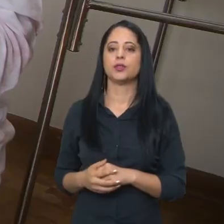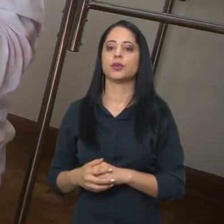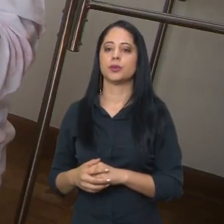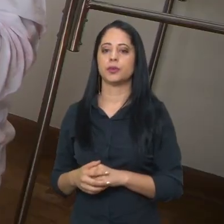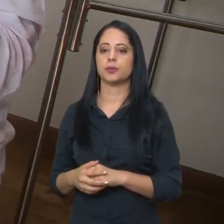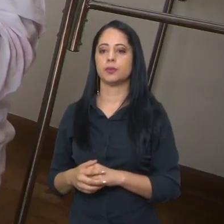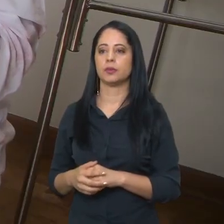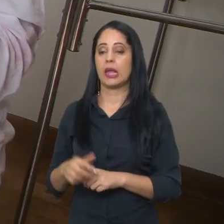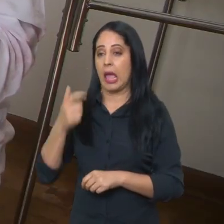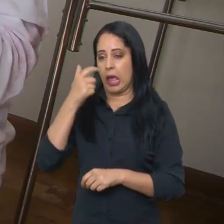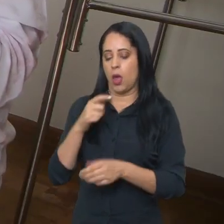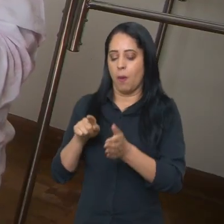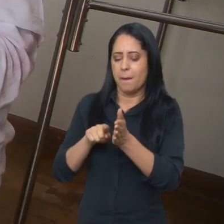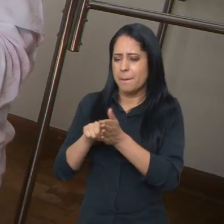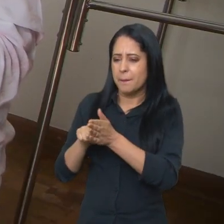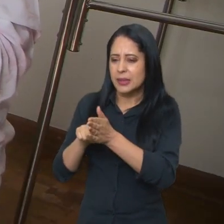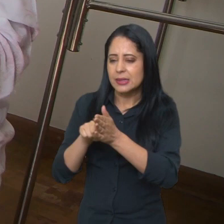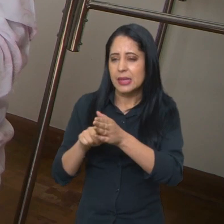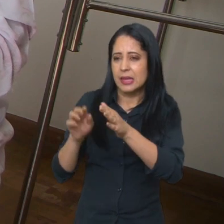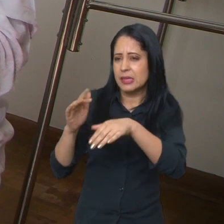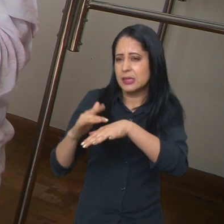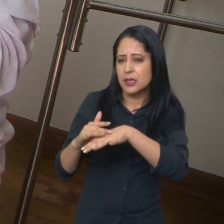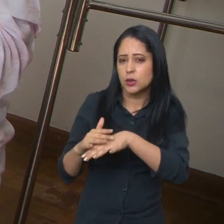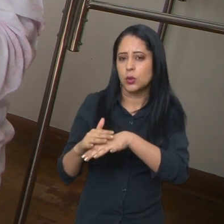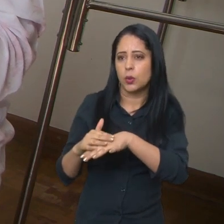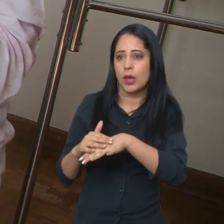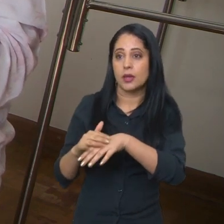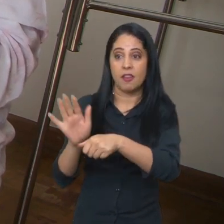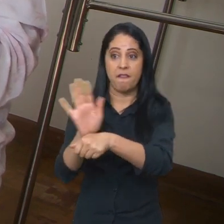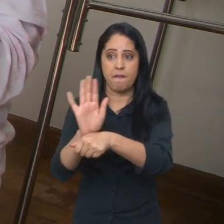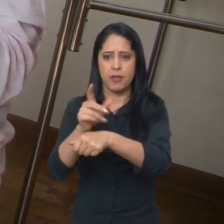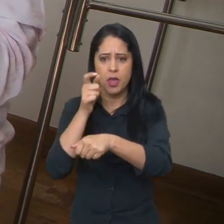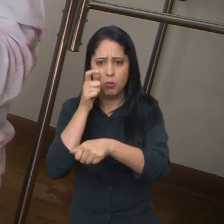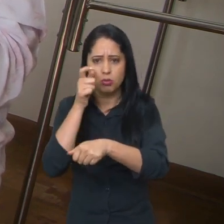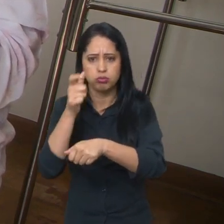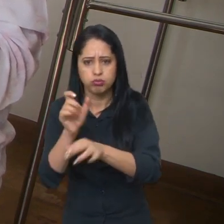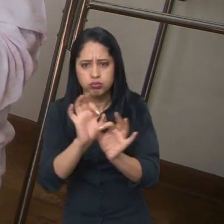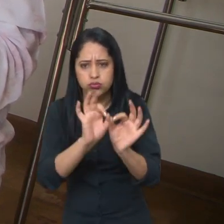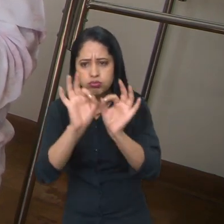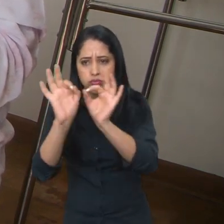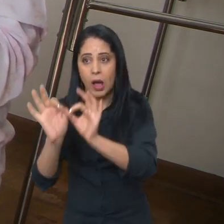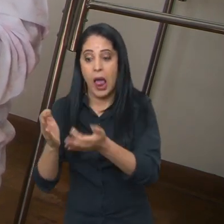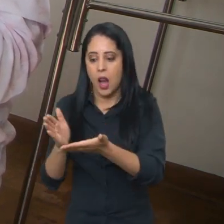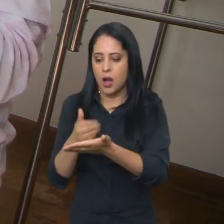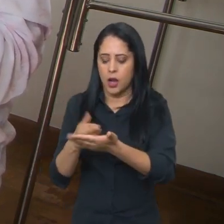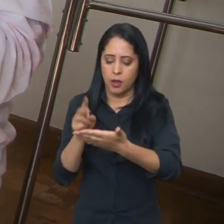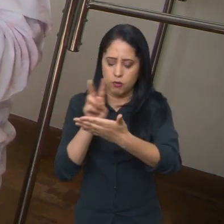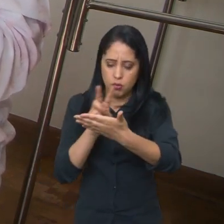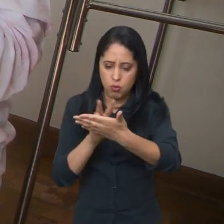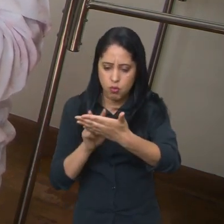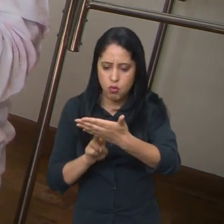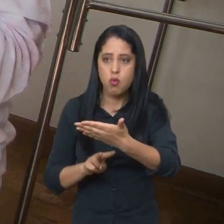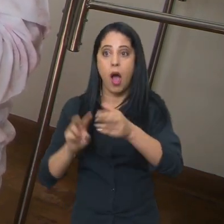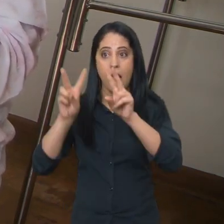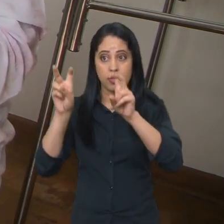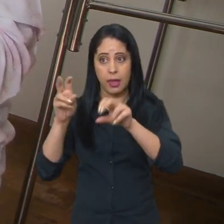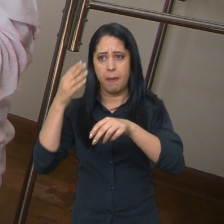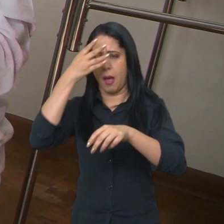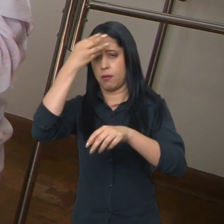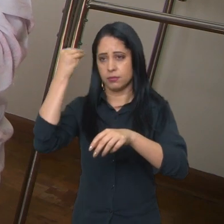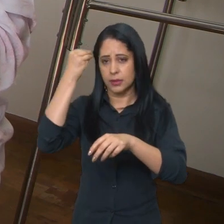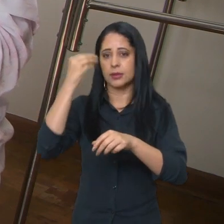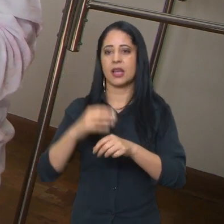médicos. Eu estava fazendo uma pesquisa sobre a doença, eu assisti vários filmes, eu li livros, tem livros sobre Alzheimer que eu li